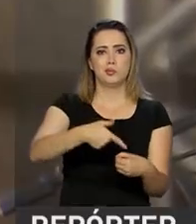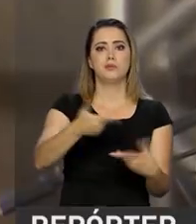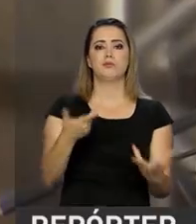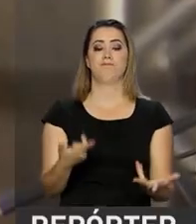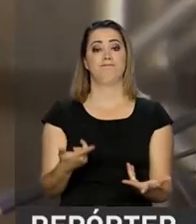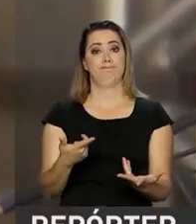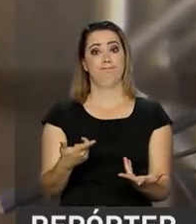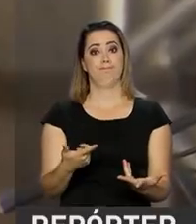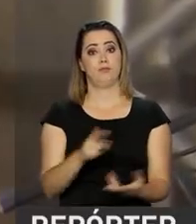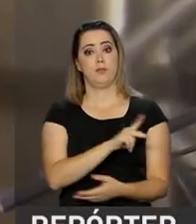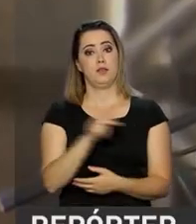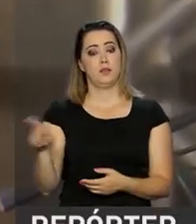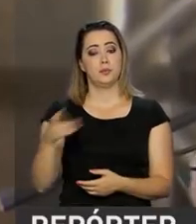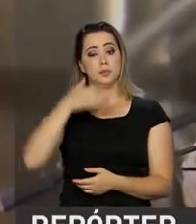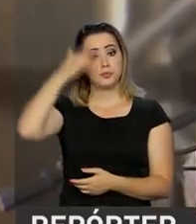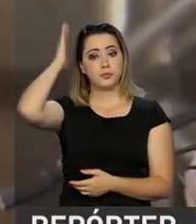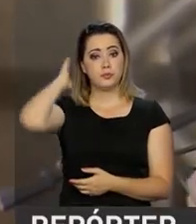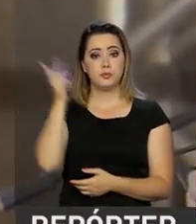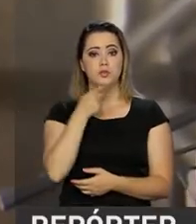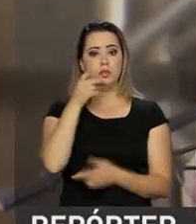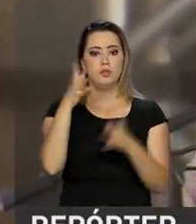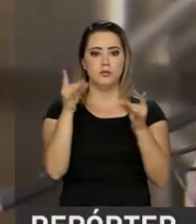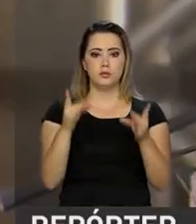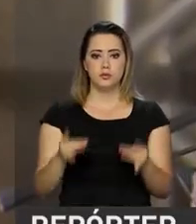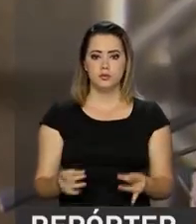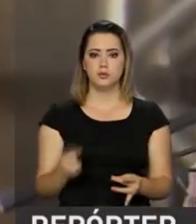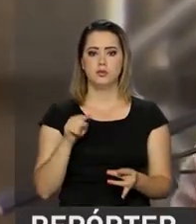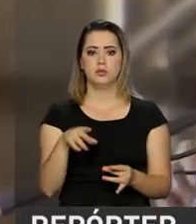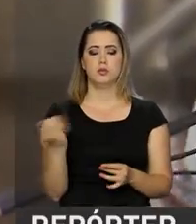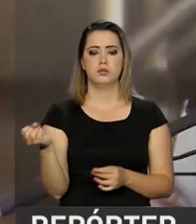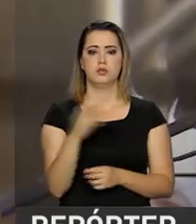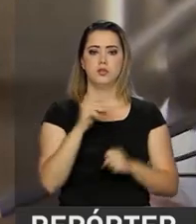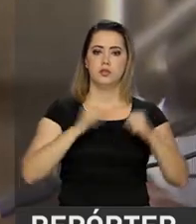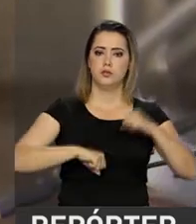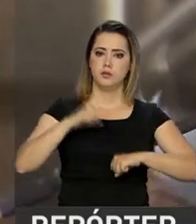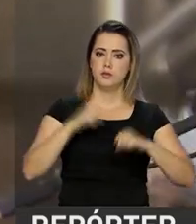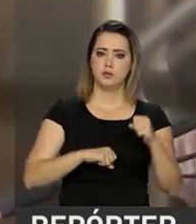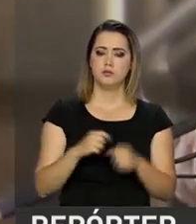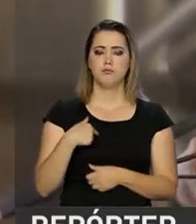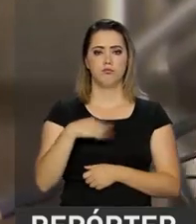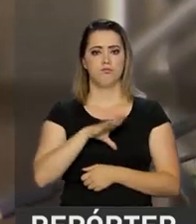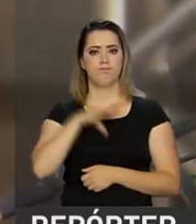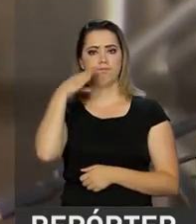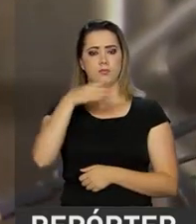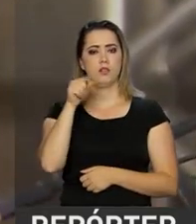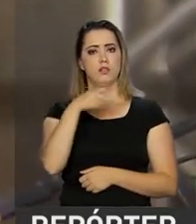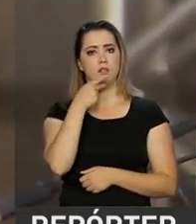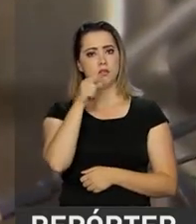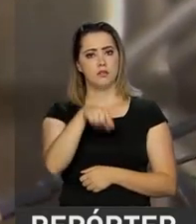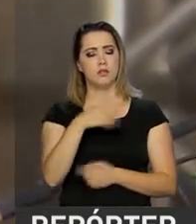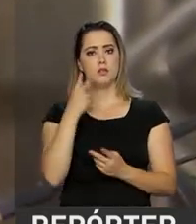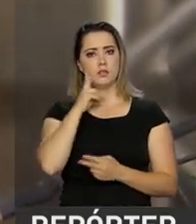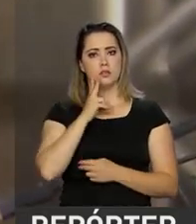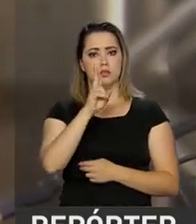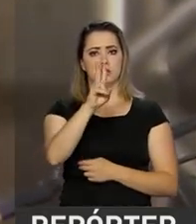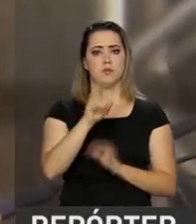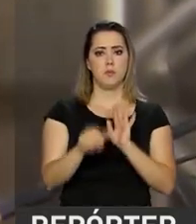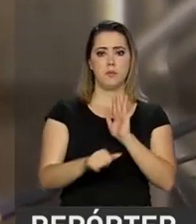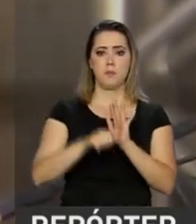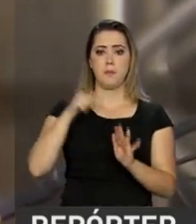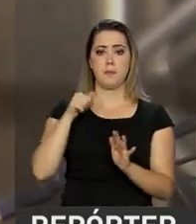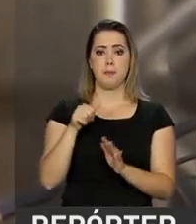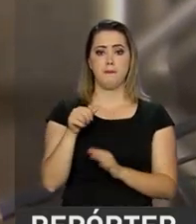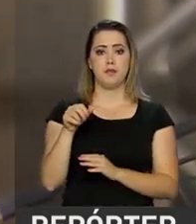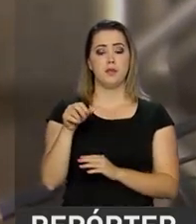presidente Michel Temer destacou a funcionalidade da nova indústria é um orgulho visitar veja bem a primeira